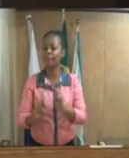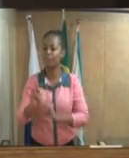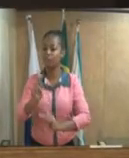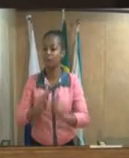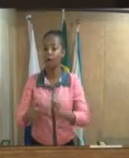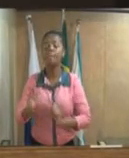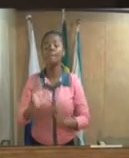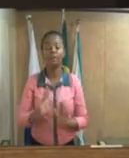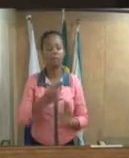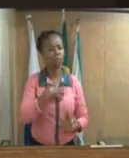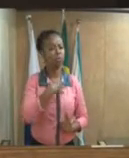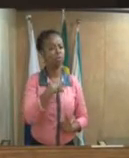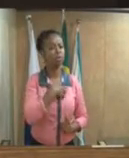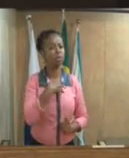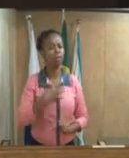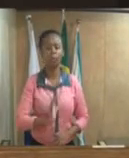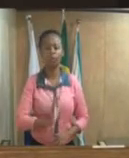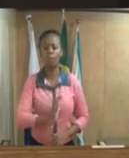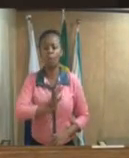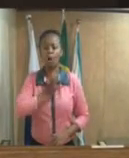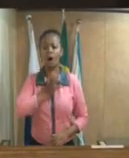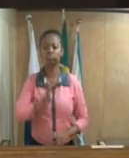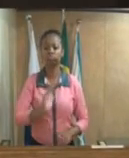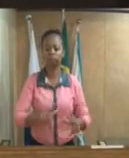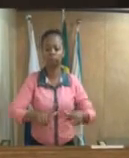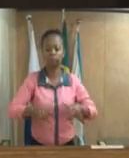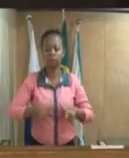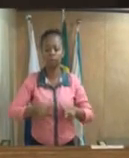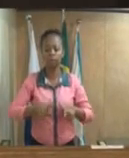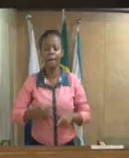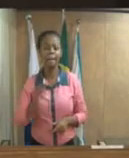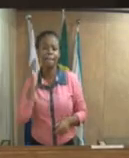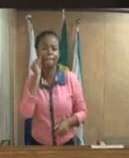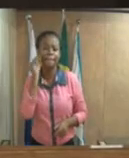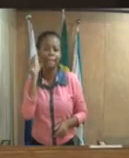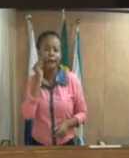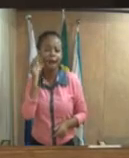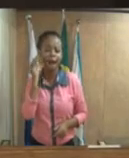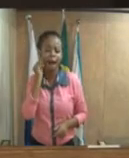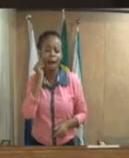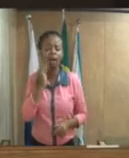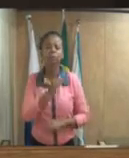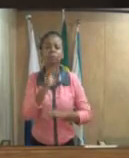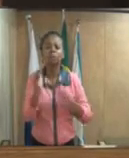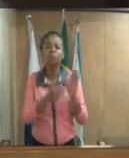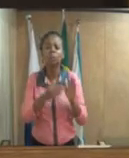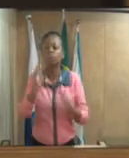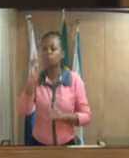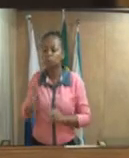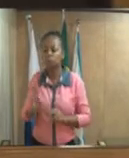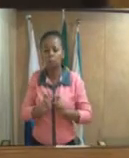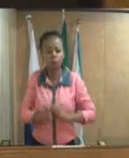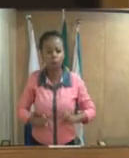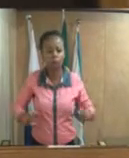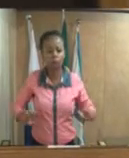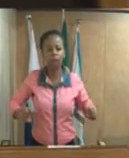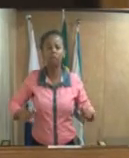sentimento de coragem, de ver a atitude da mesa diretora, que faça esse discurso,